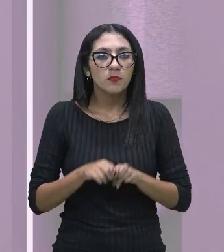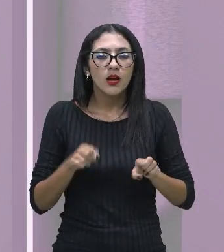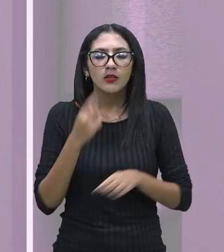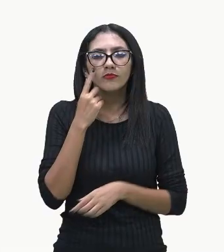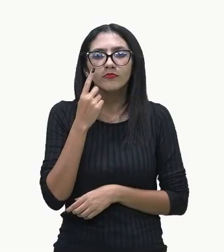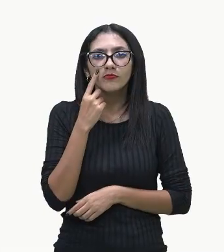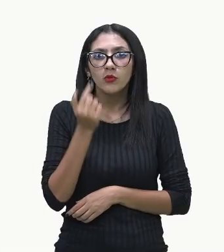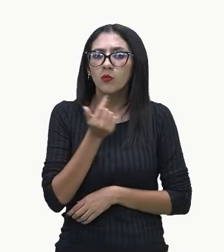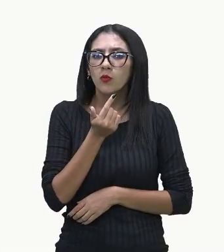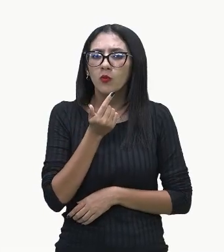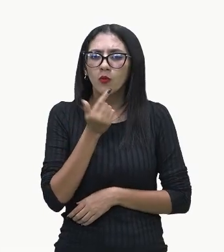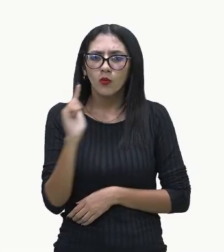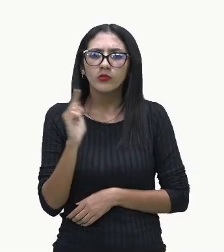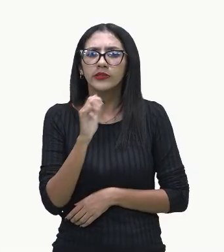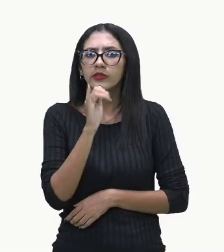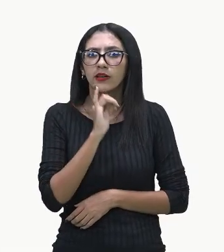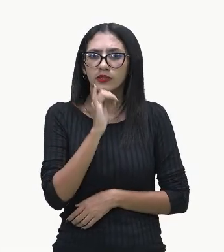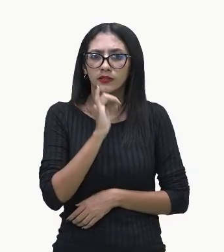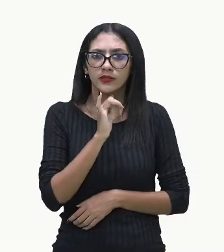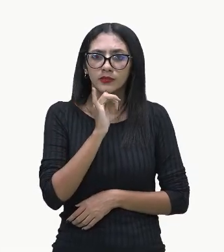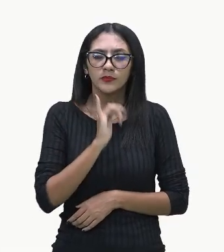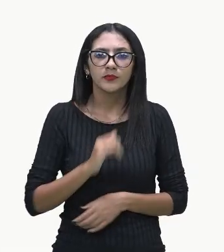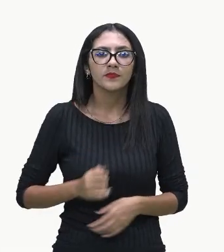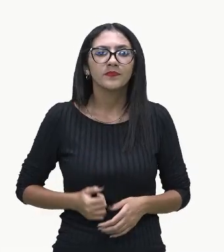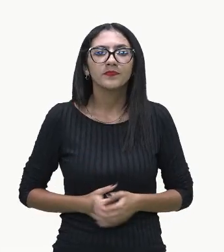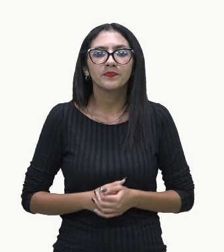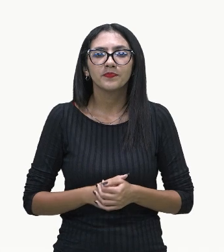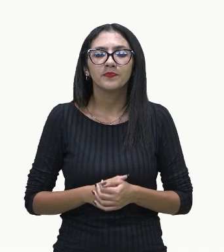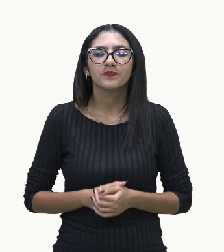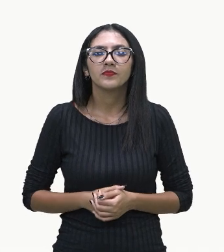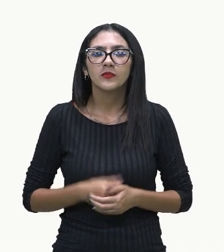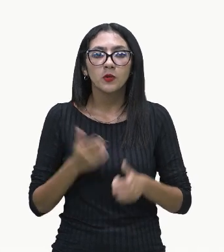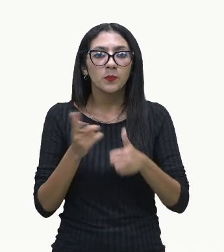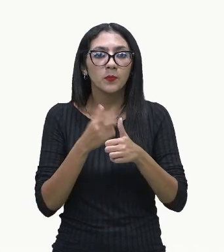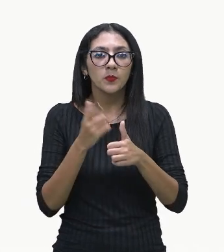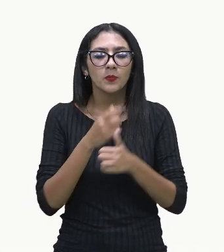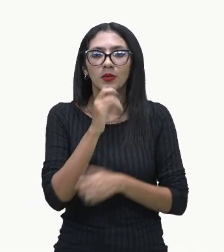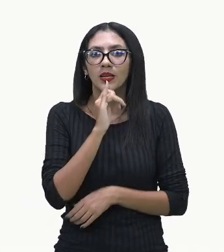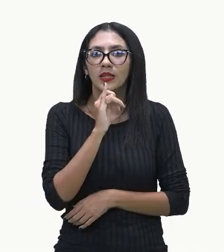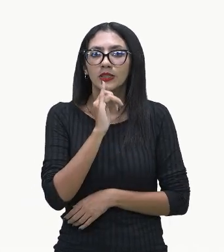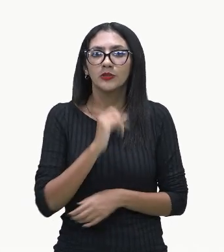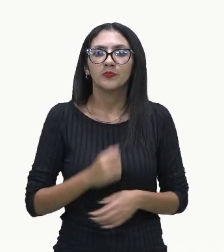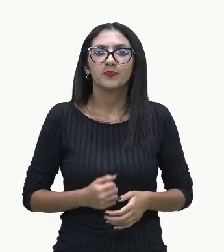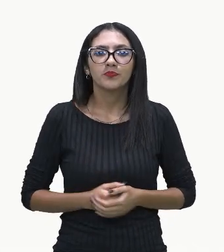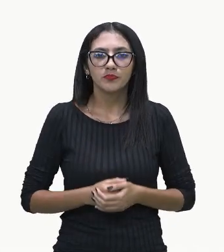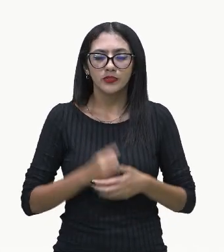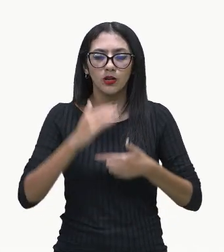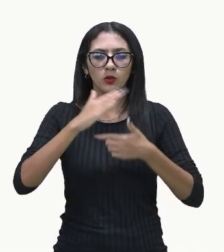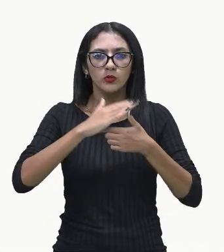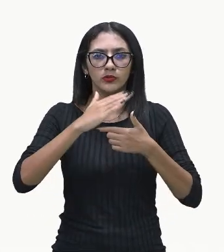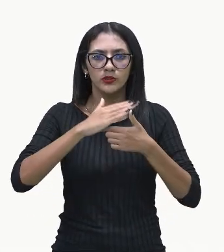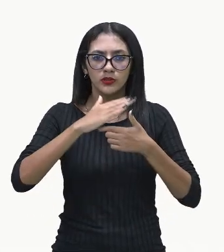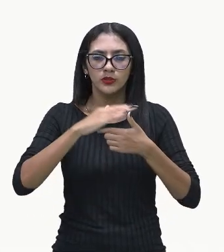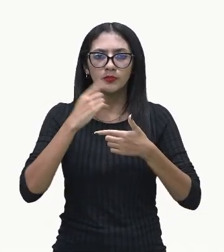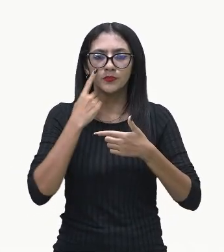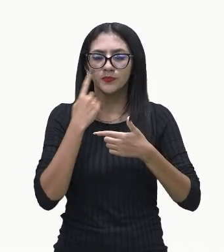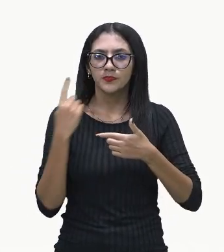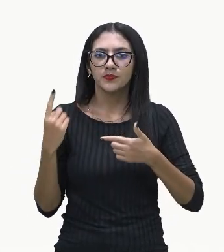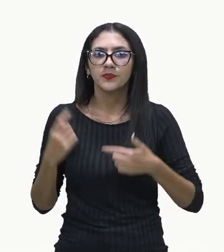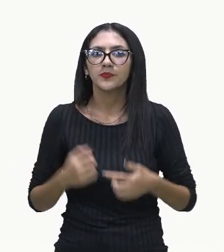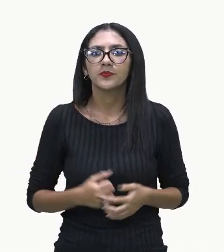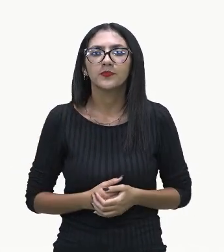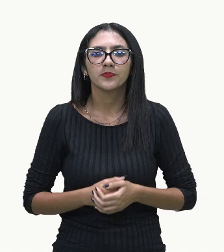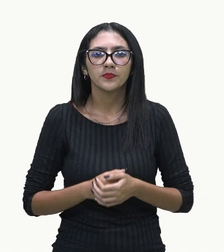resolver agora alguns exemplos de olho na tela. O primeiro exemplo que nós temos aí é um triângulo retângulo, onde temos